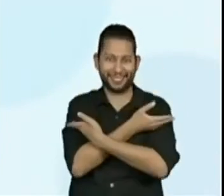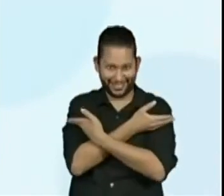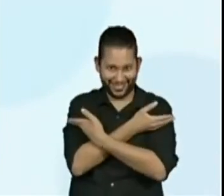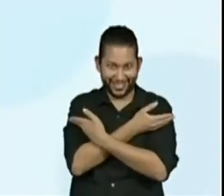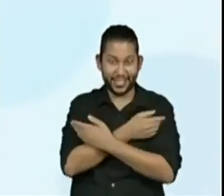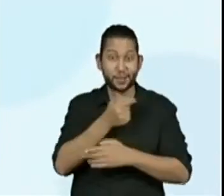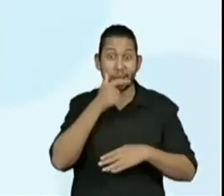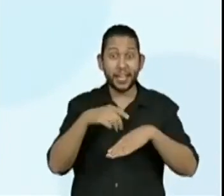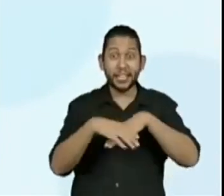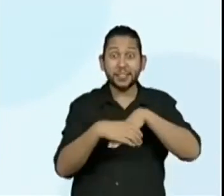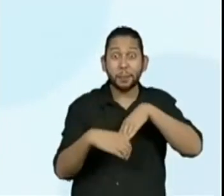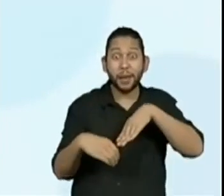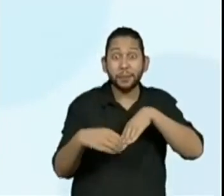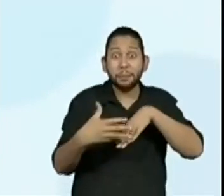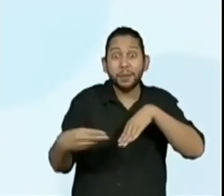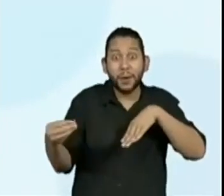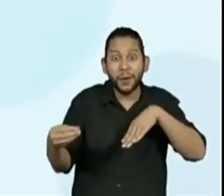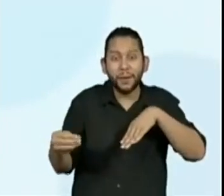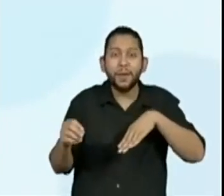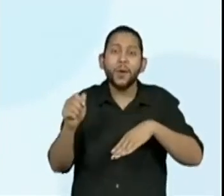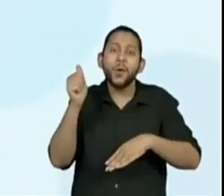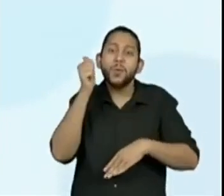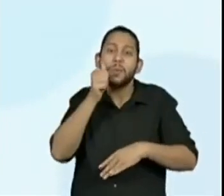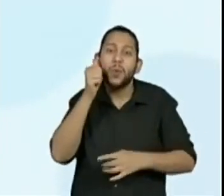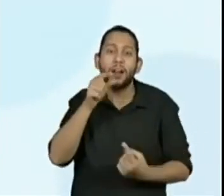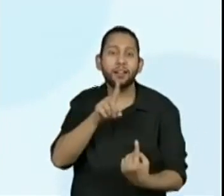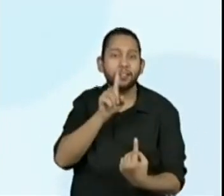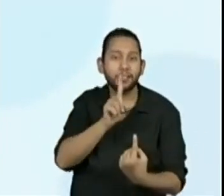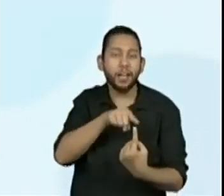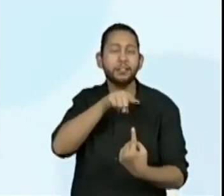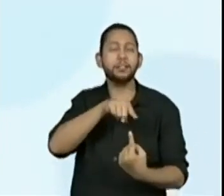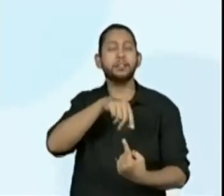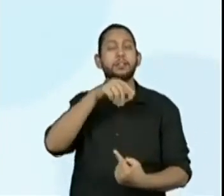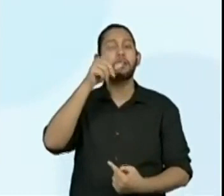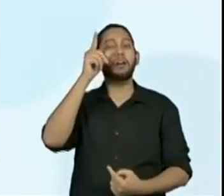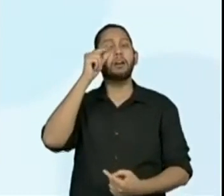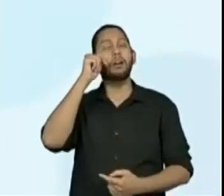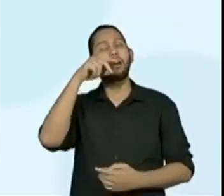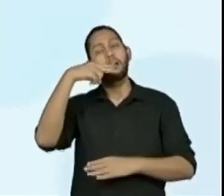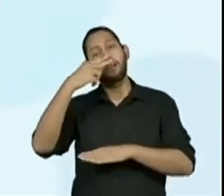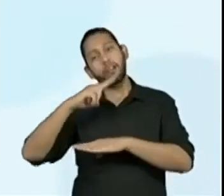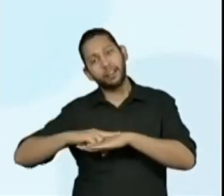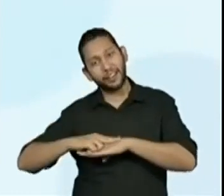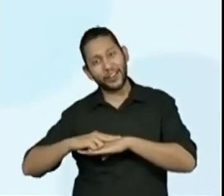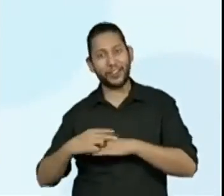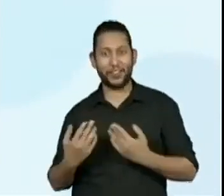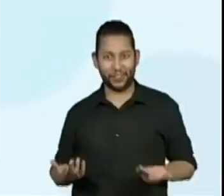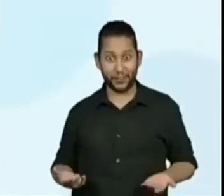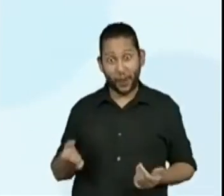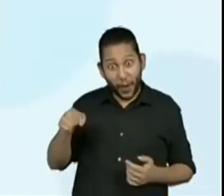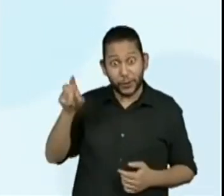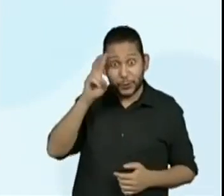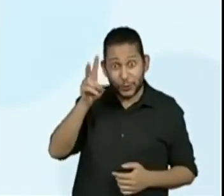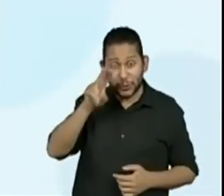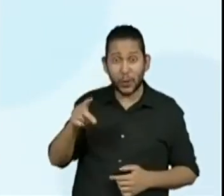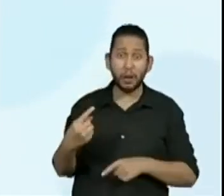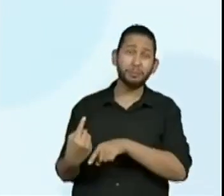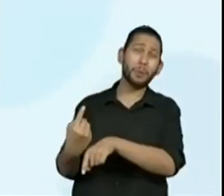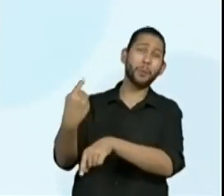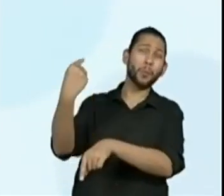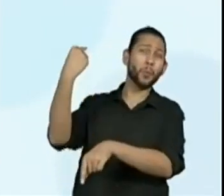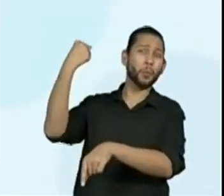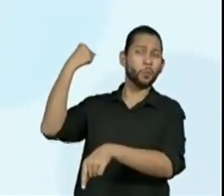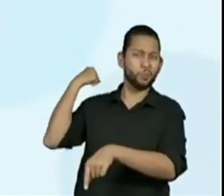Adormecida. Esses contos, que encantam as pessoas de todas as idades, têm origem remota e nem sempre